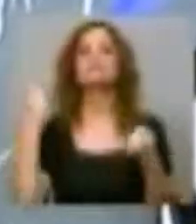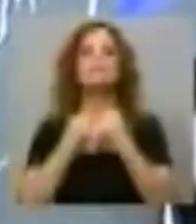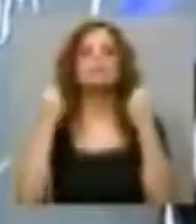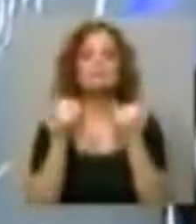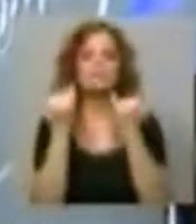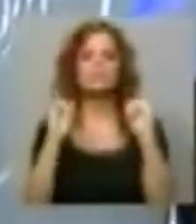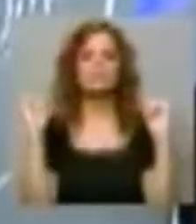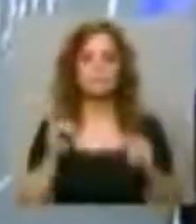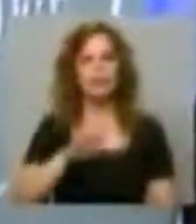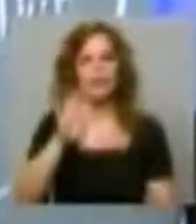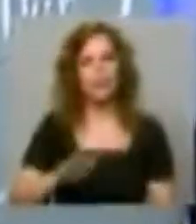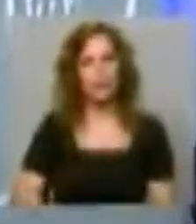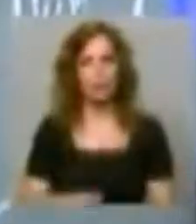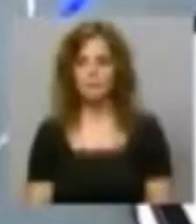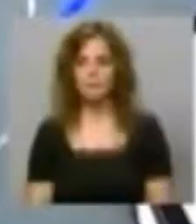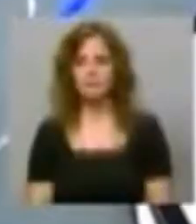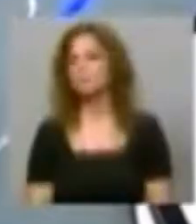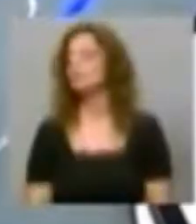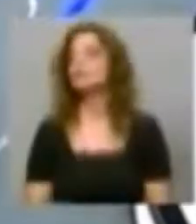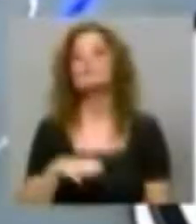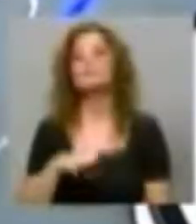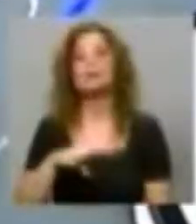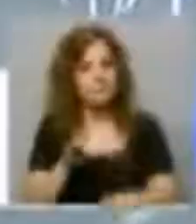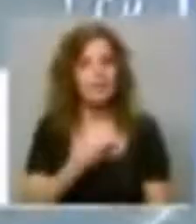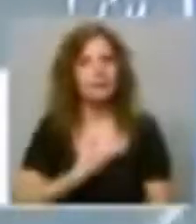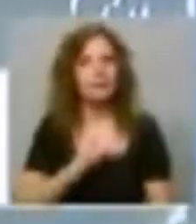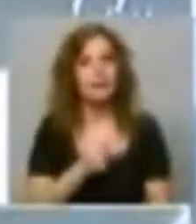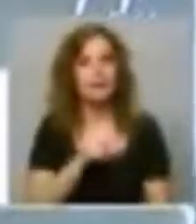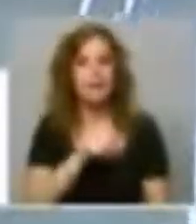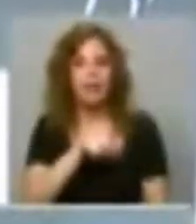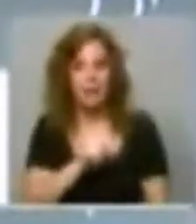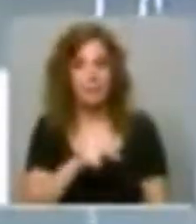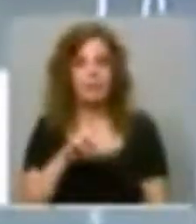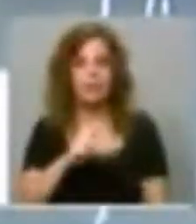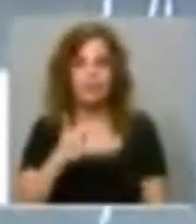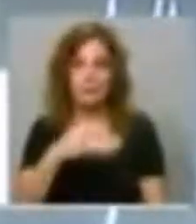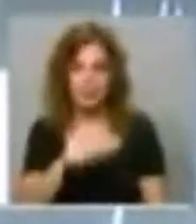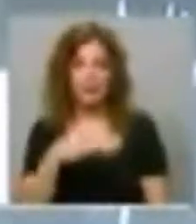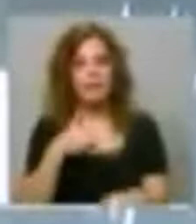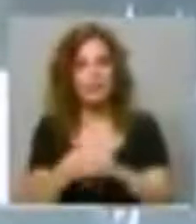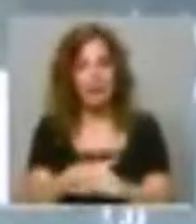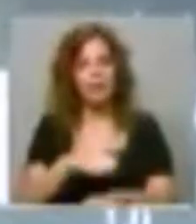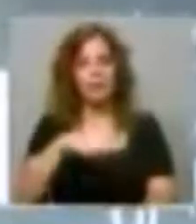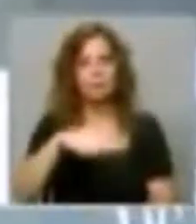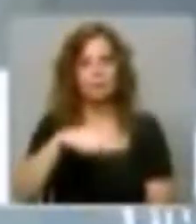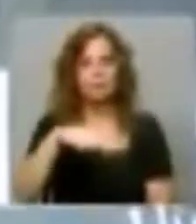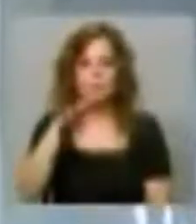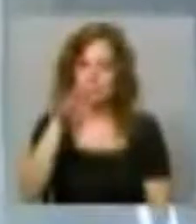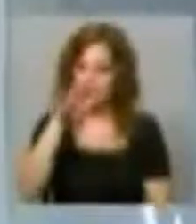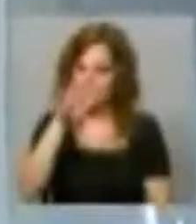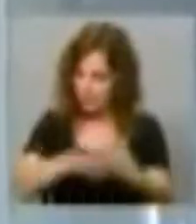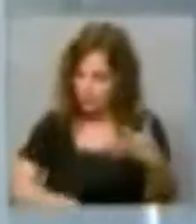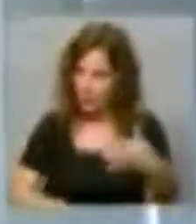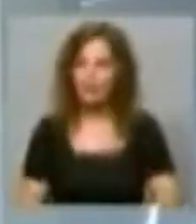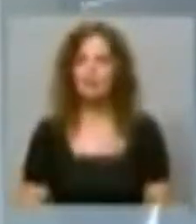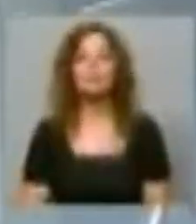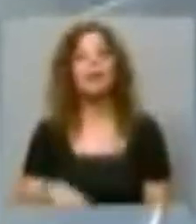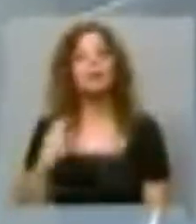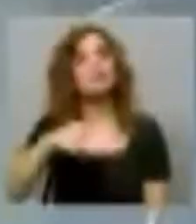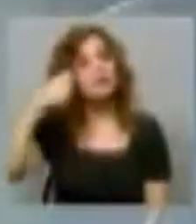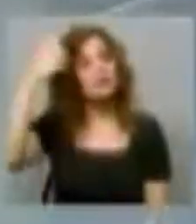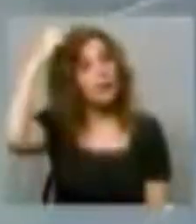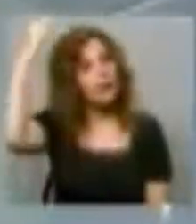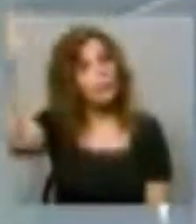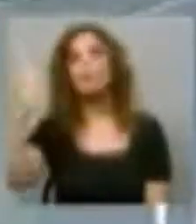e claro a unidade espanha correspondente a equipe dani é direto de barcelona o presidente da república tudo ó rei de